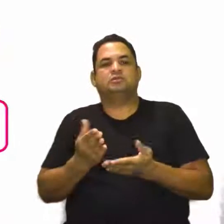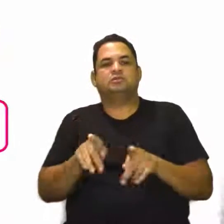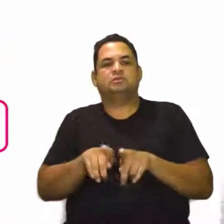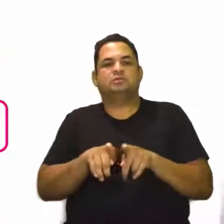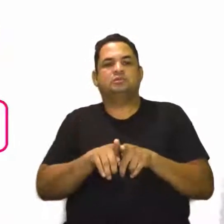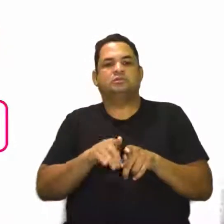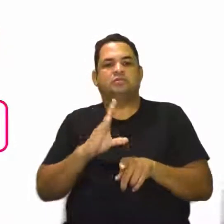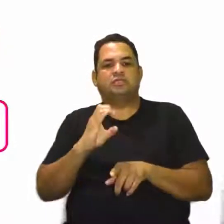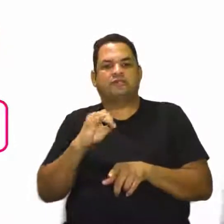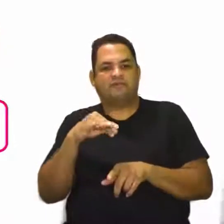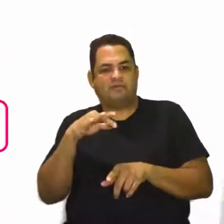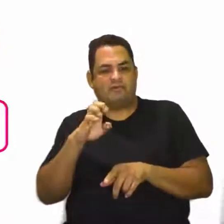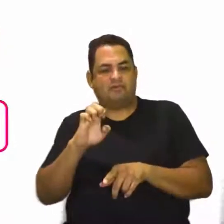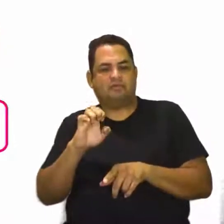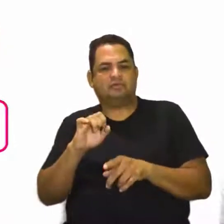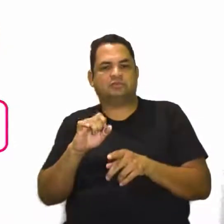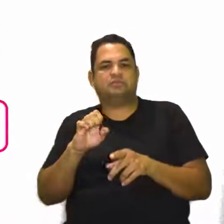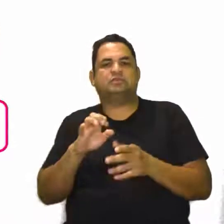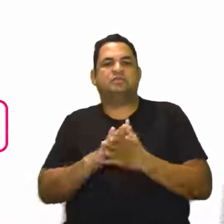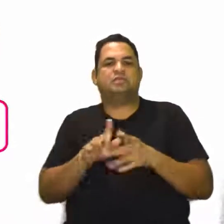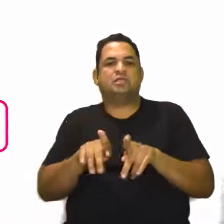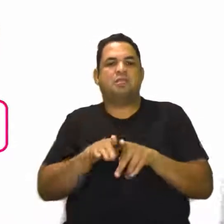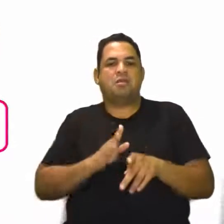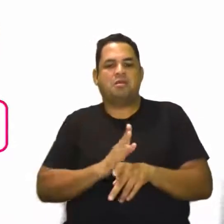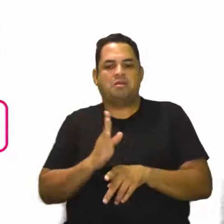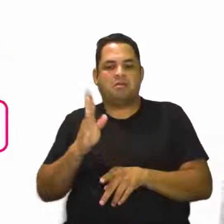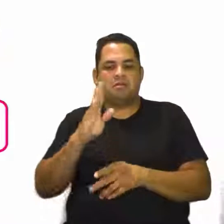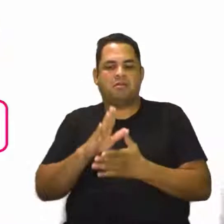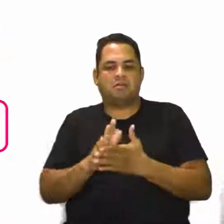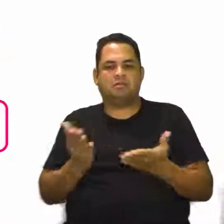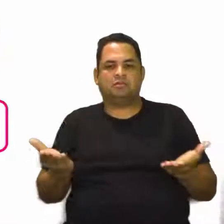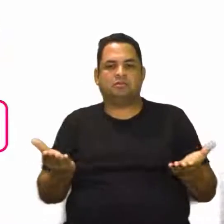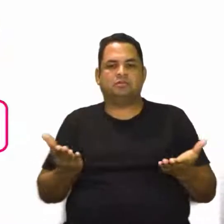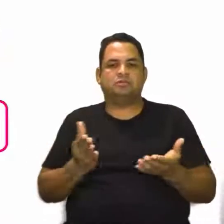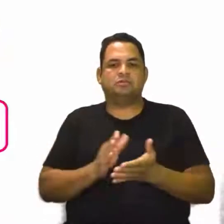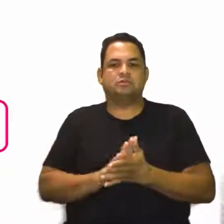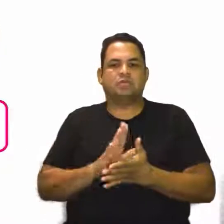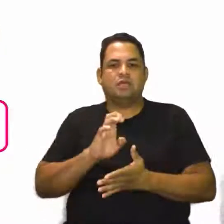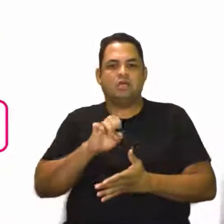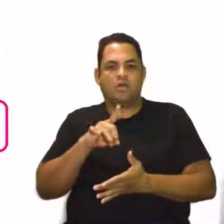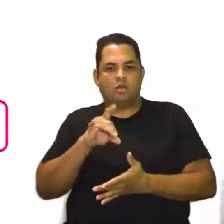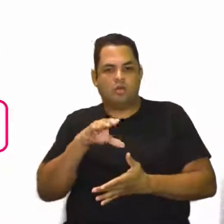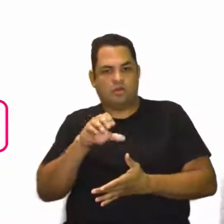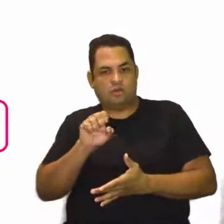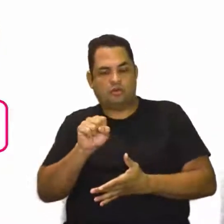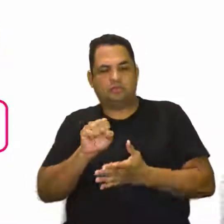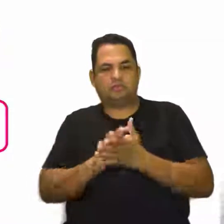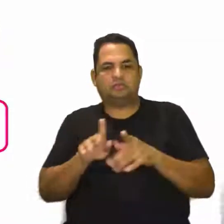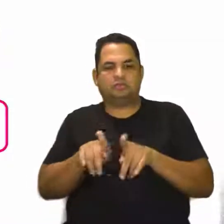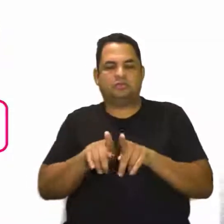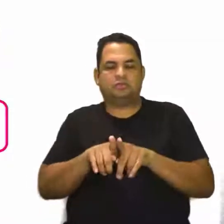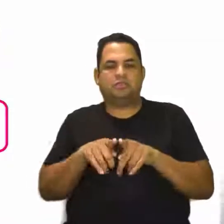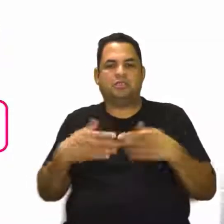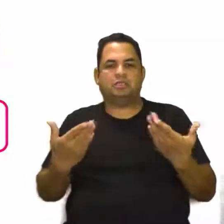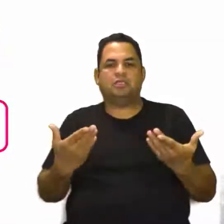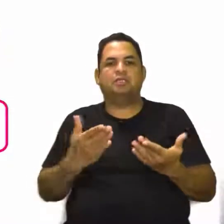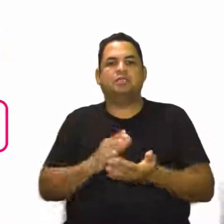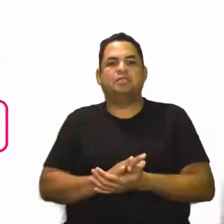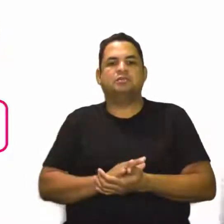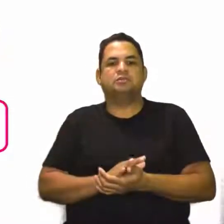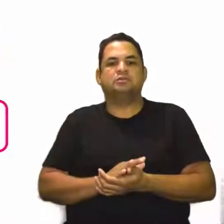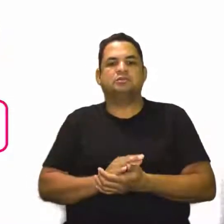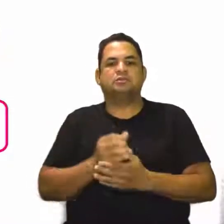da cifose, né, da curvatura lá para fora, da lordose, a curvatura para dentro. Então, a